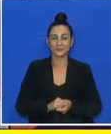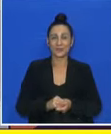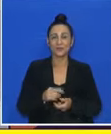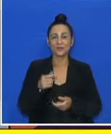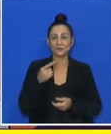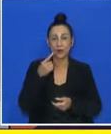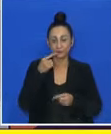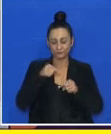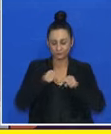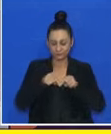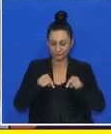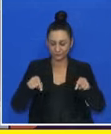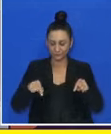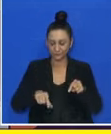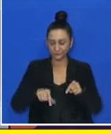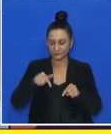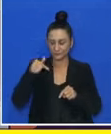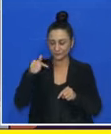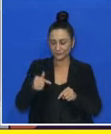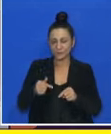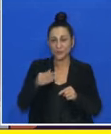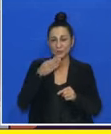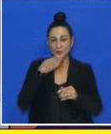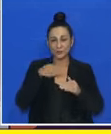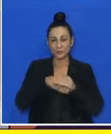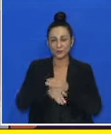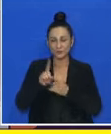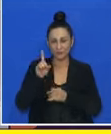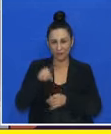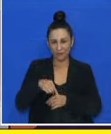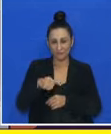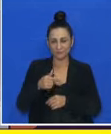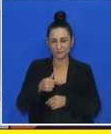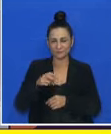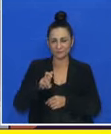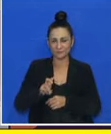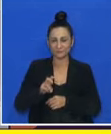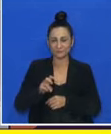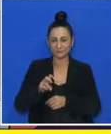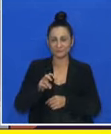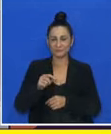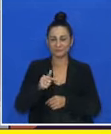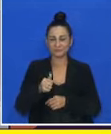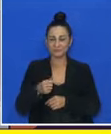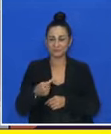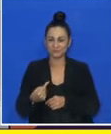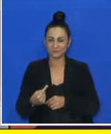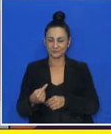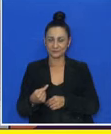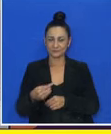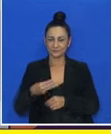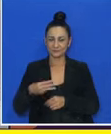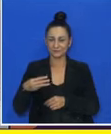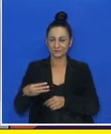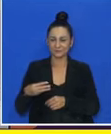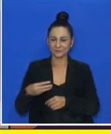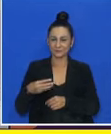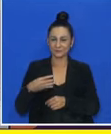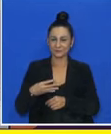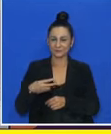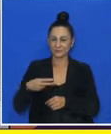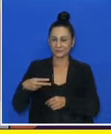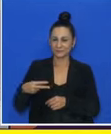Vamos confirmar. As 7 dezenas sorteadas na Time Mania foram 75, 71,